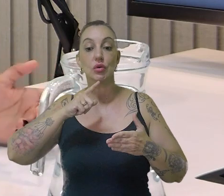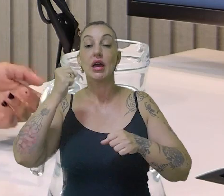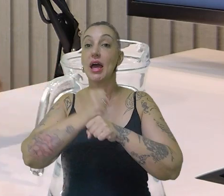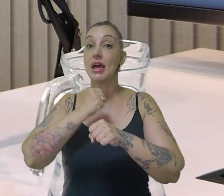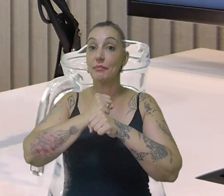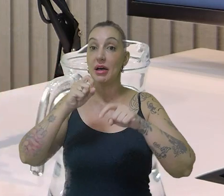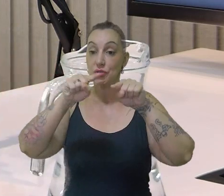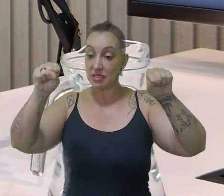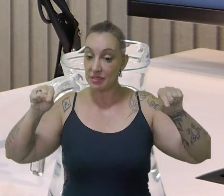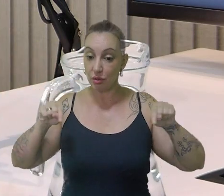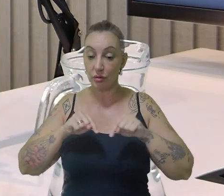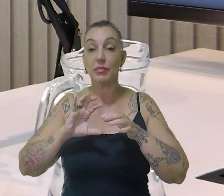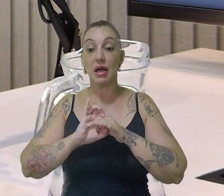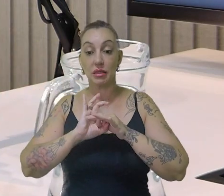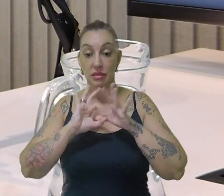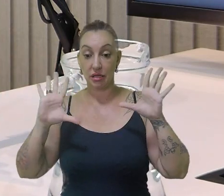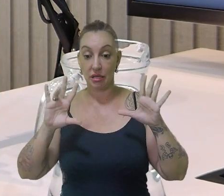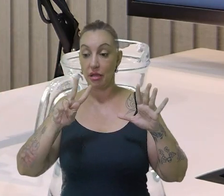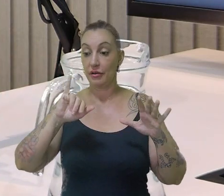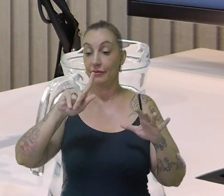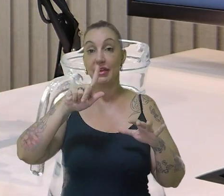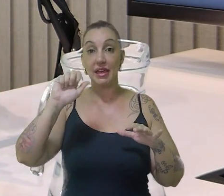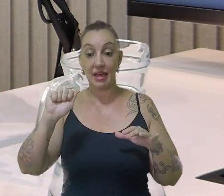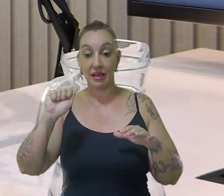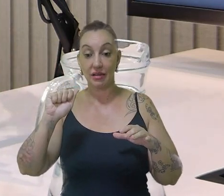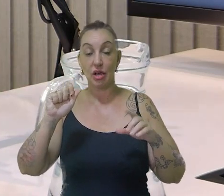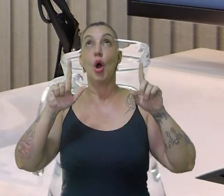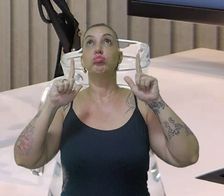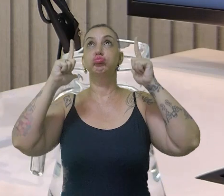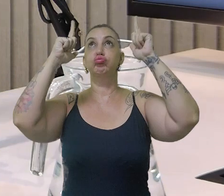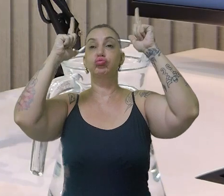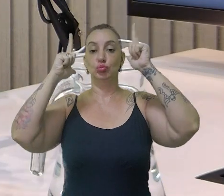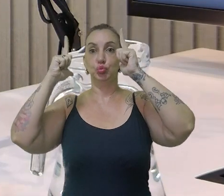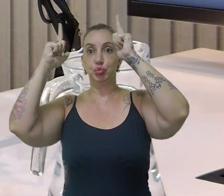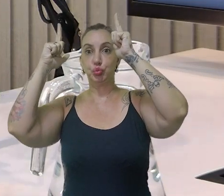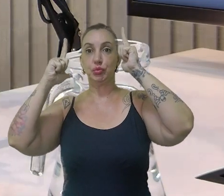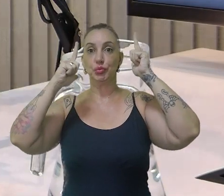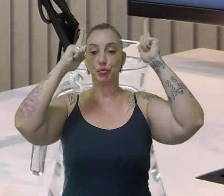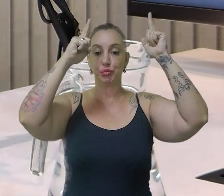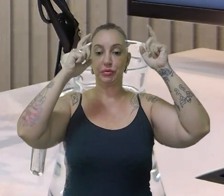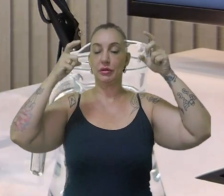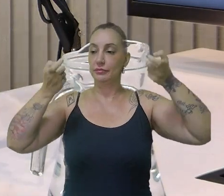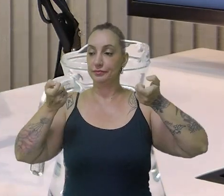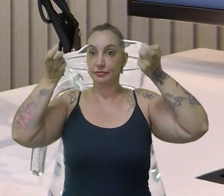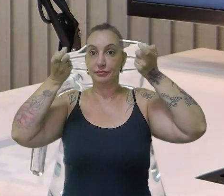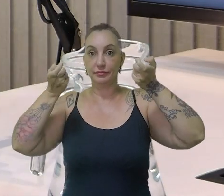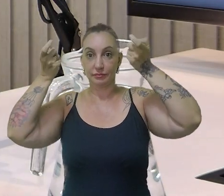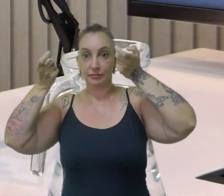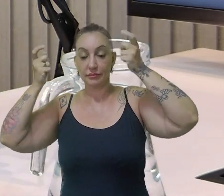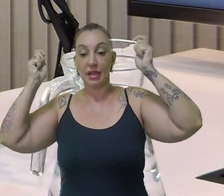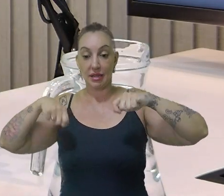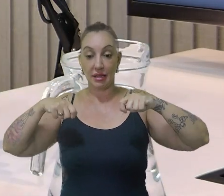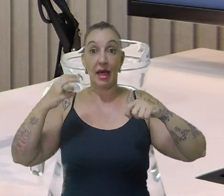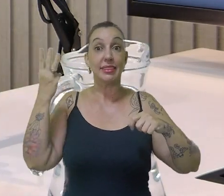uma reforma no espaço com a autorização do do viga Eu furei os tetos assim o teto inteiro e fiz uns grids e E aí